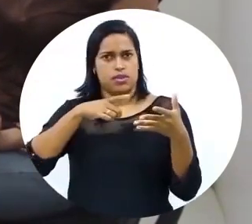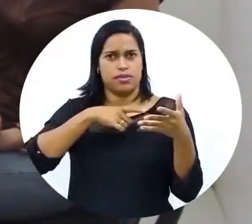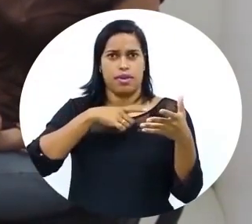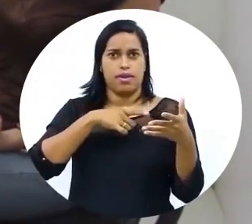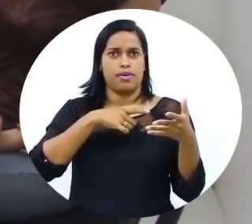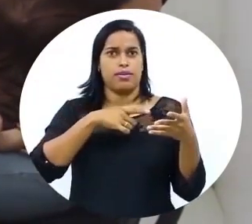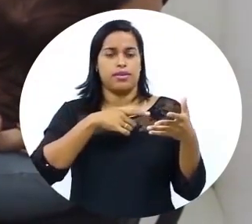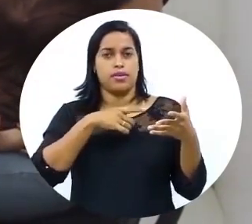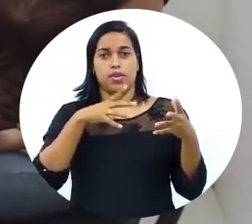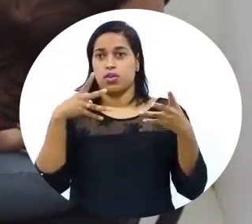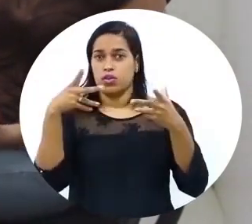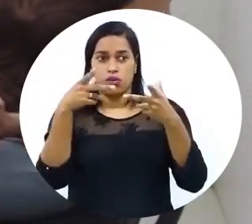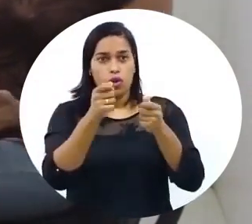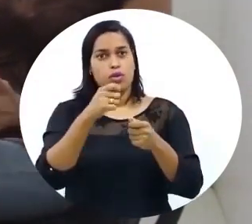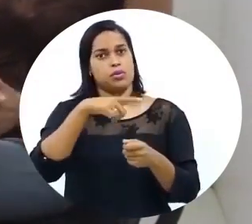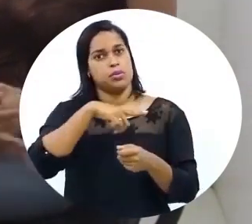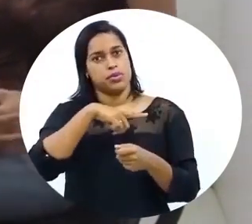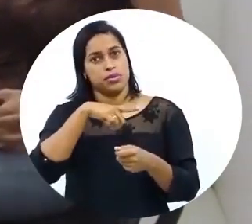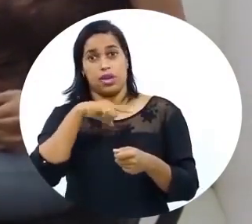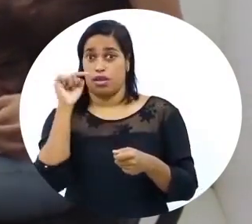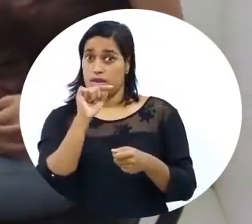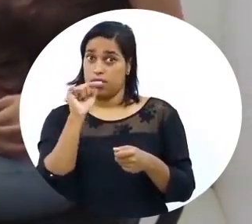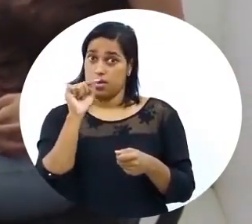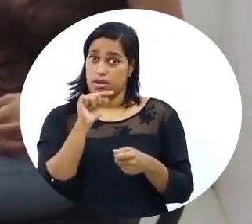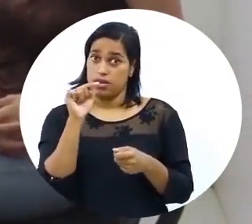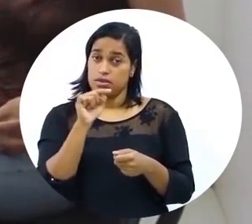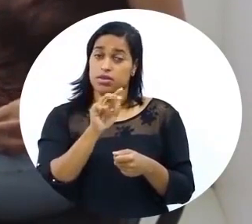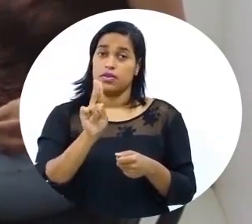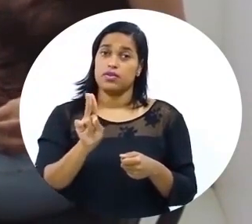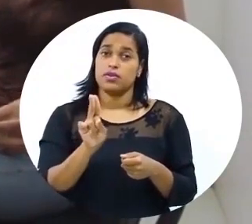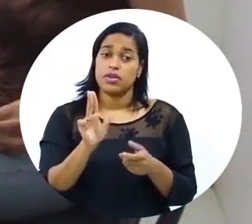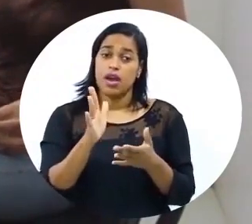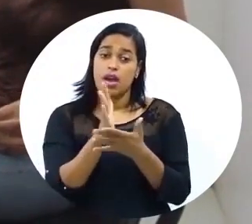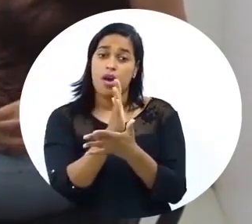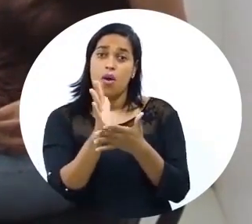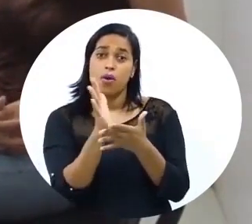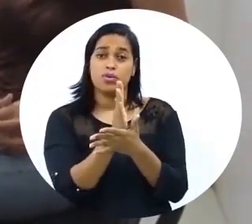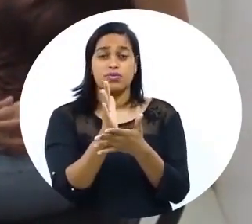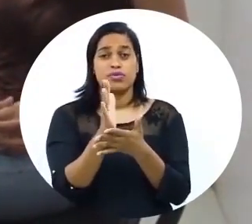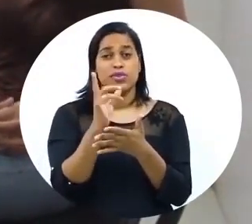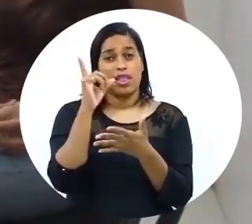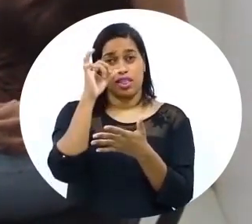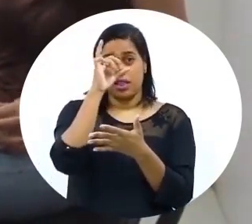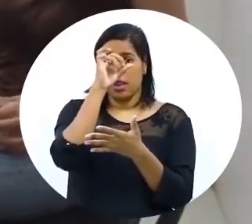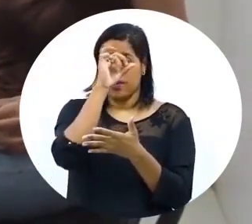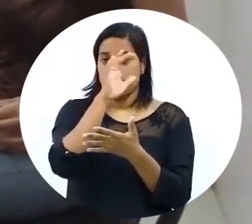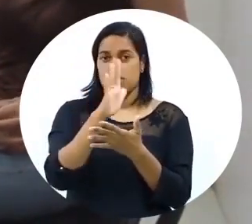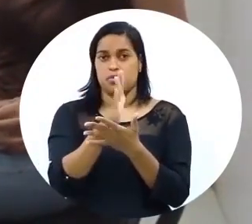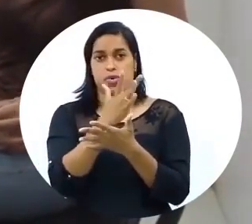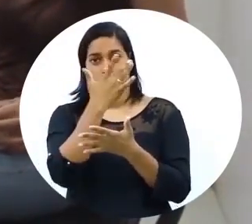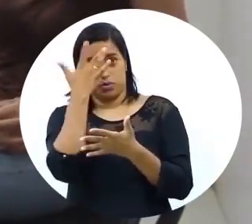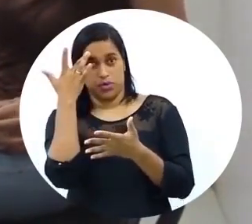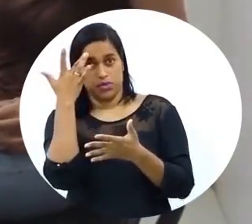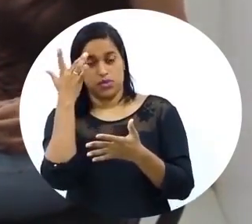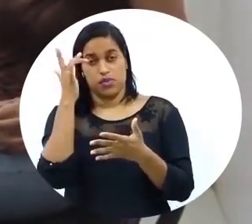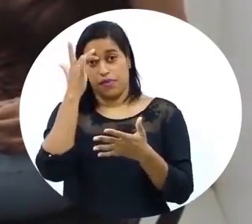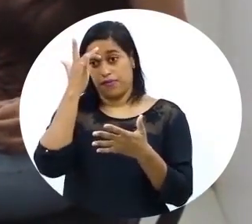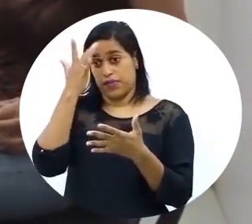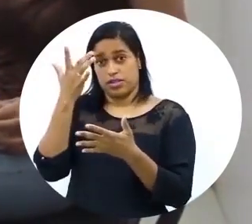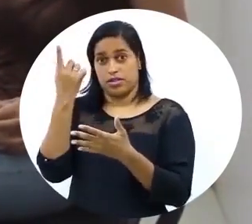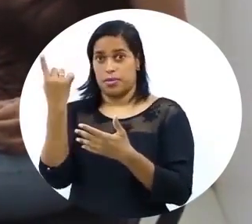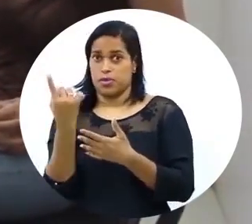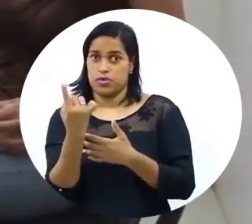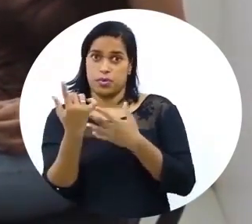mídia, né? E isso tem causado um pouco de constrangimento para algumas pessoas, facilitação